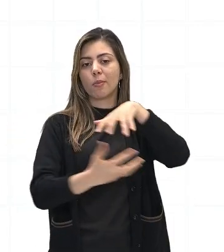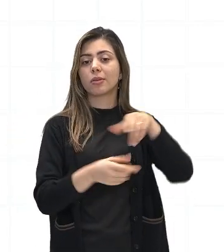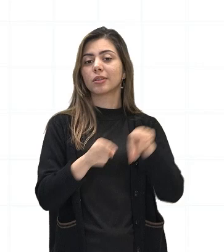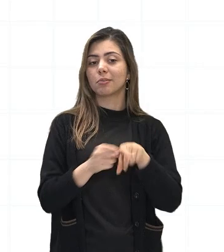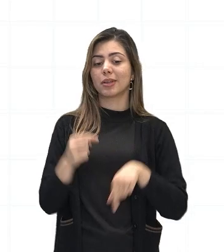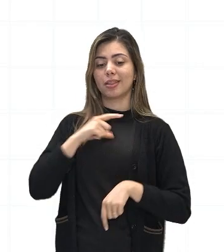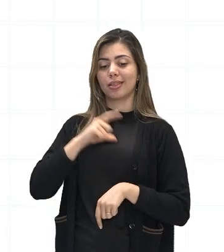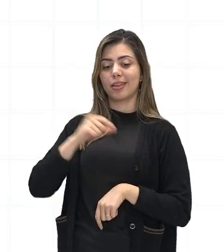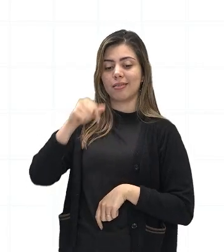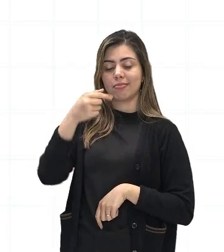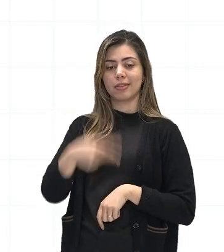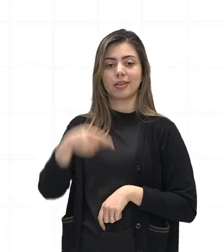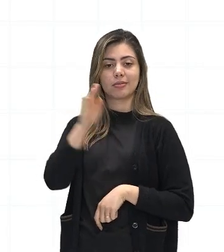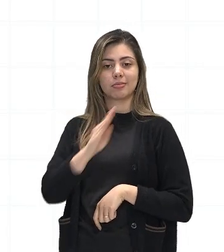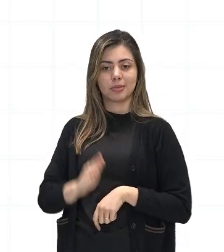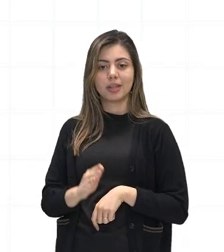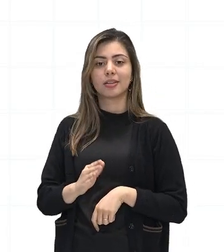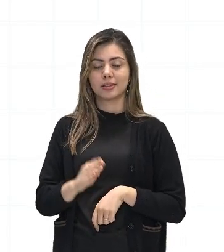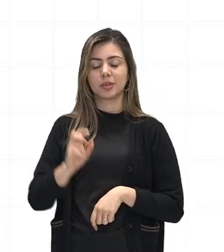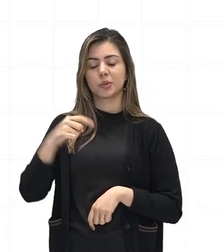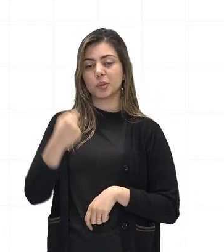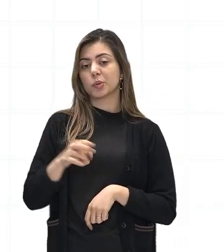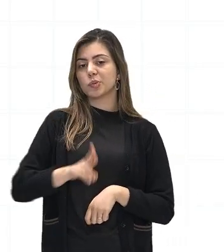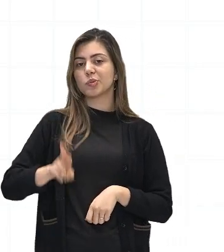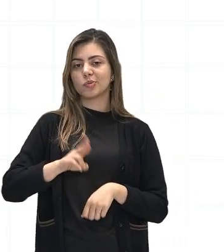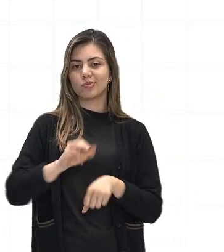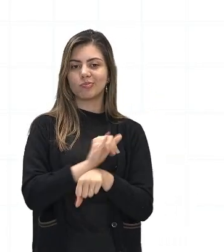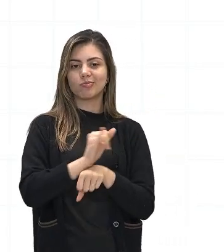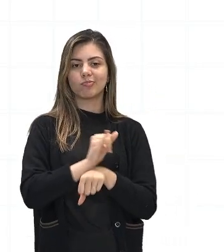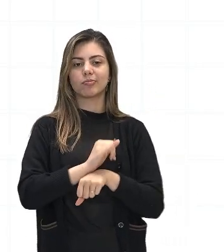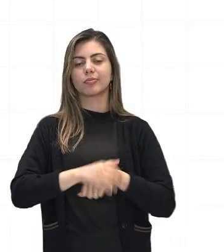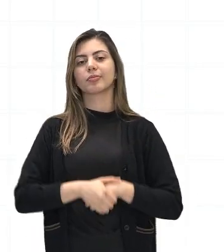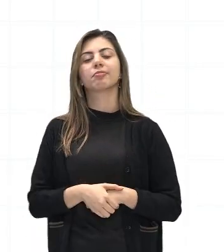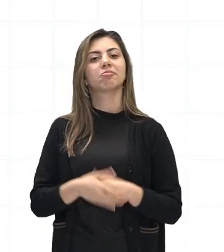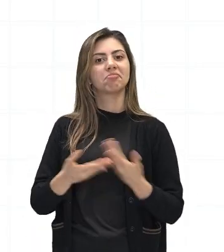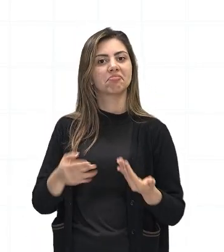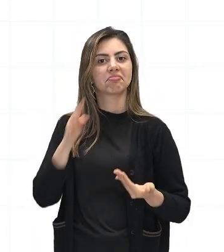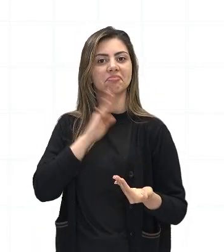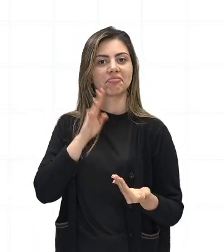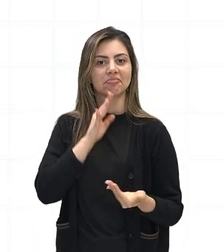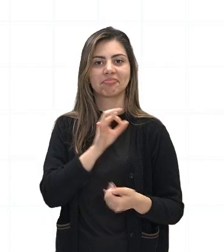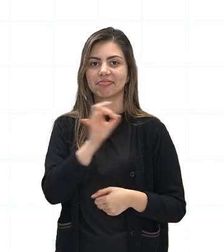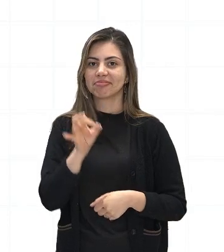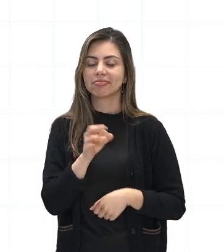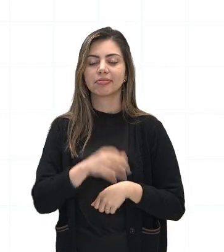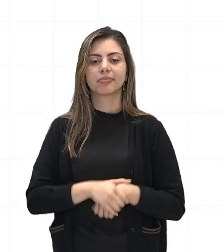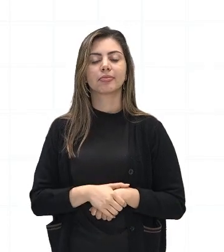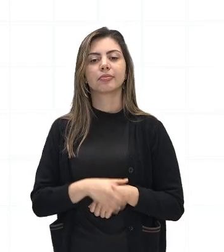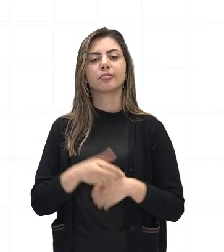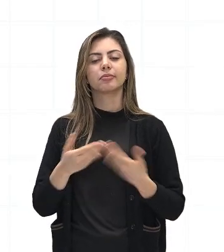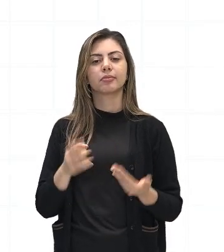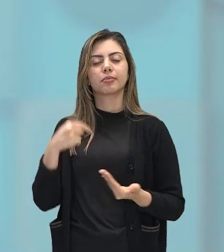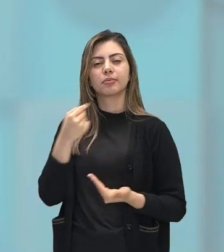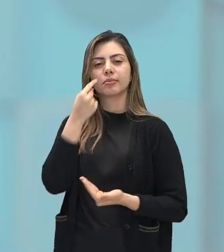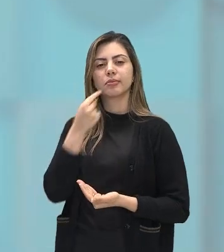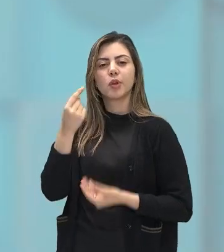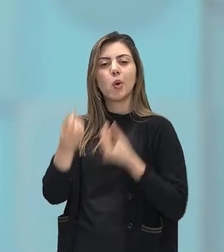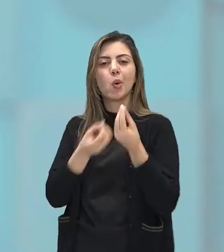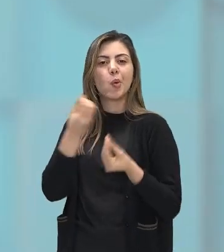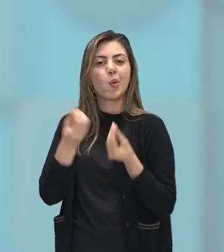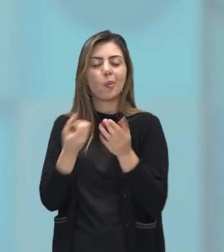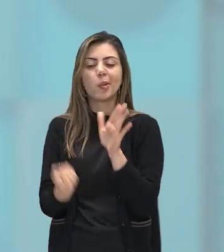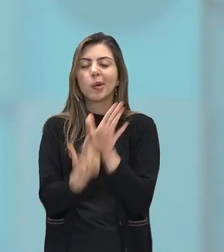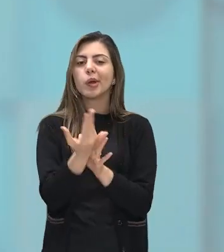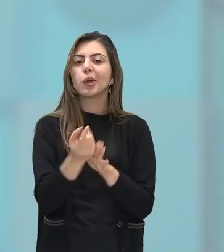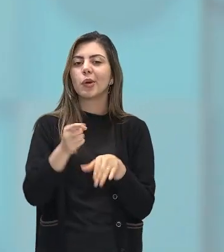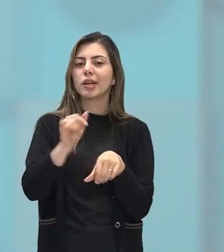hoje em dia ela é muito utilizada. Olha só que legal, né? Que a gente viu como é que surgiu, né, através